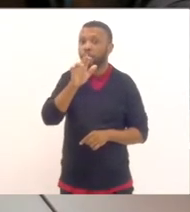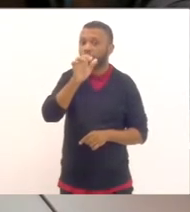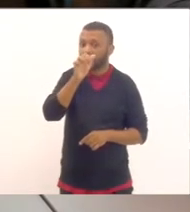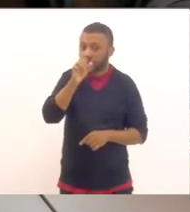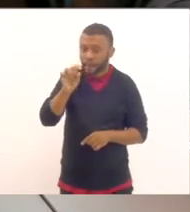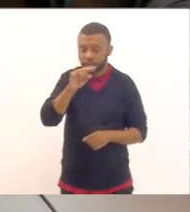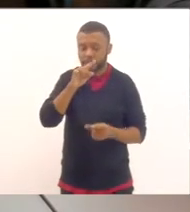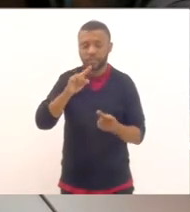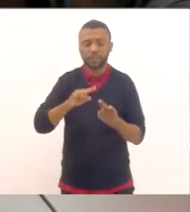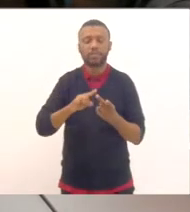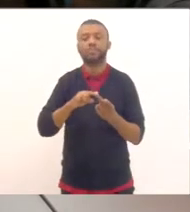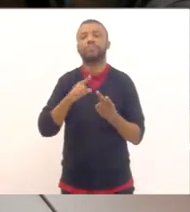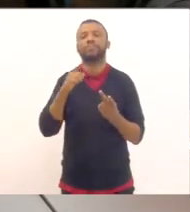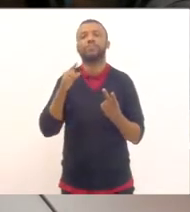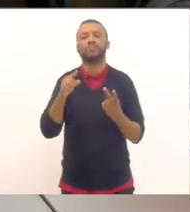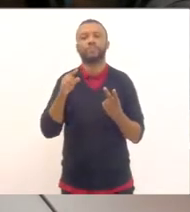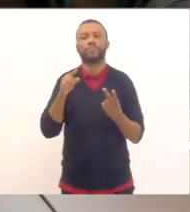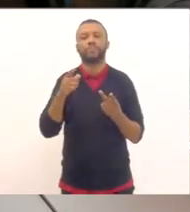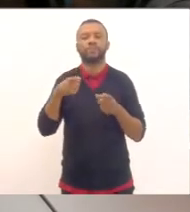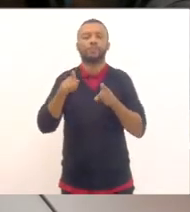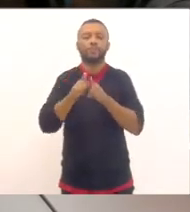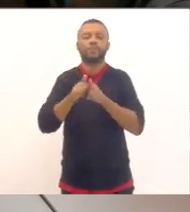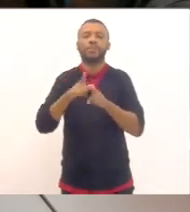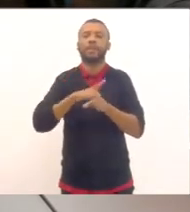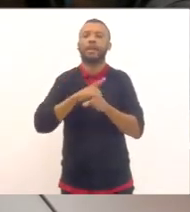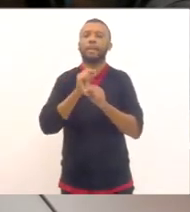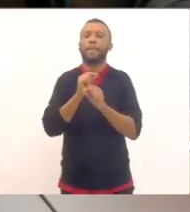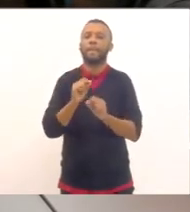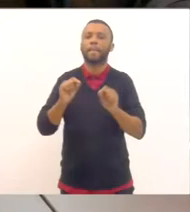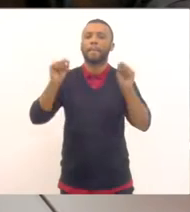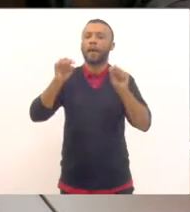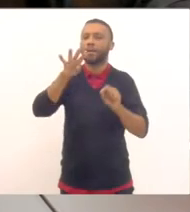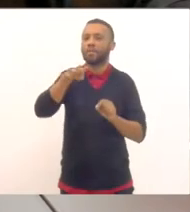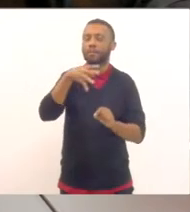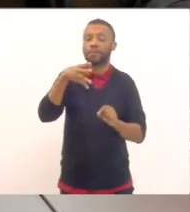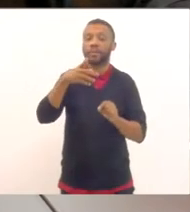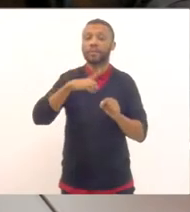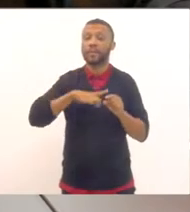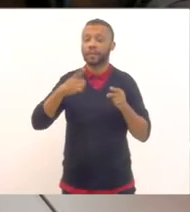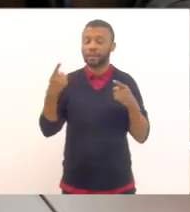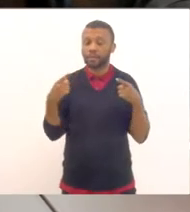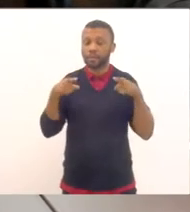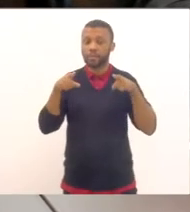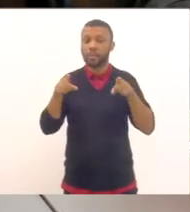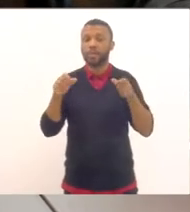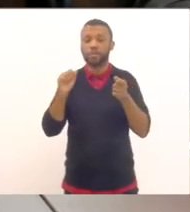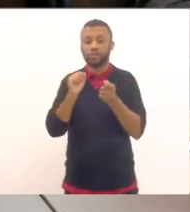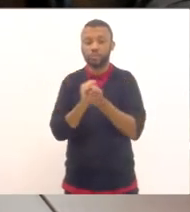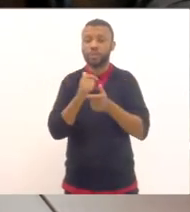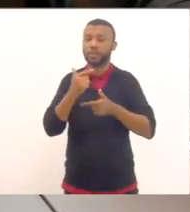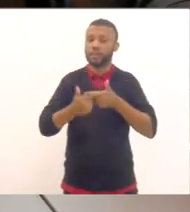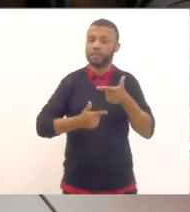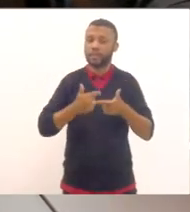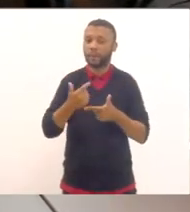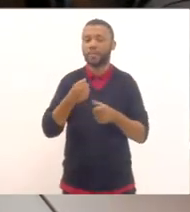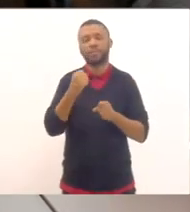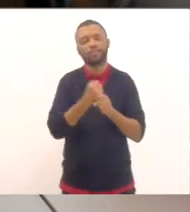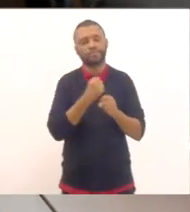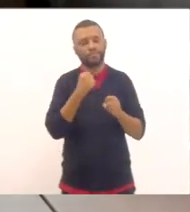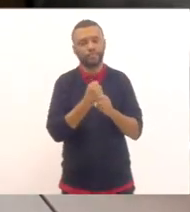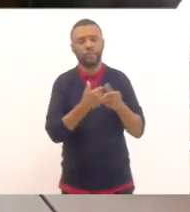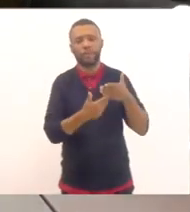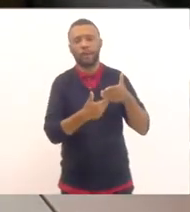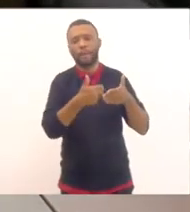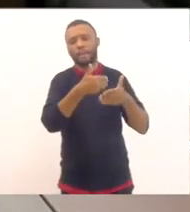discutir com a polícia militar e tem as demais programações é que em paralelo a essa esse trabalho de reconstrução